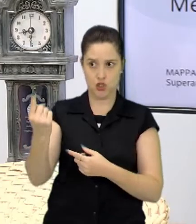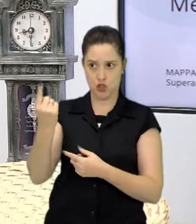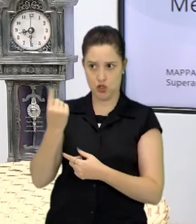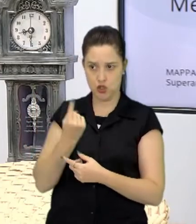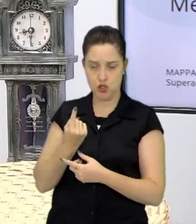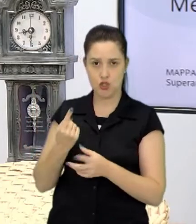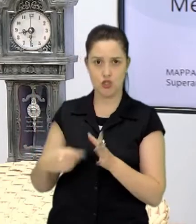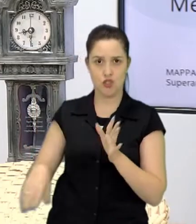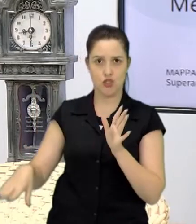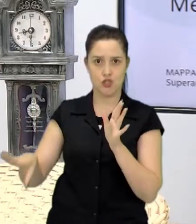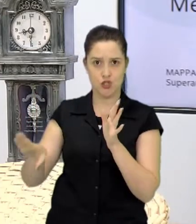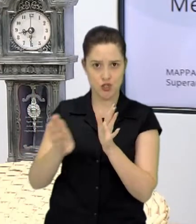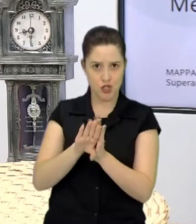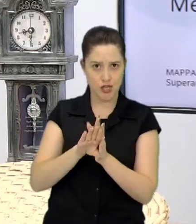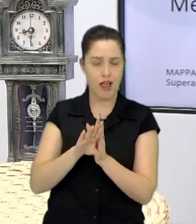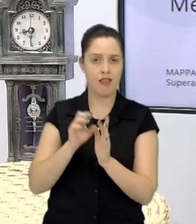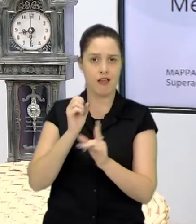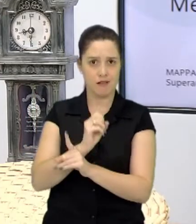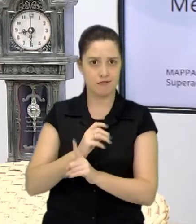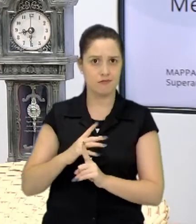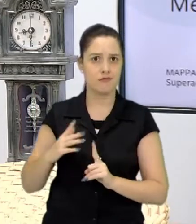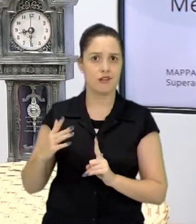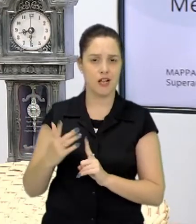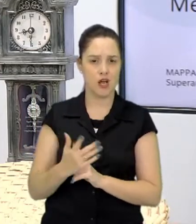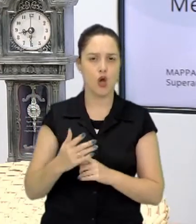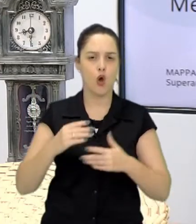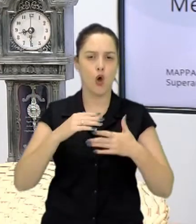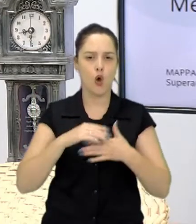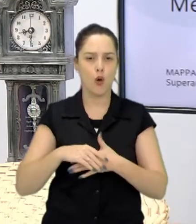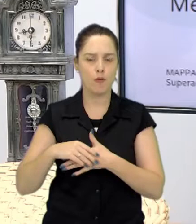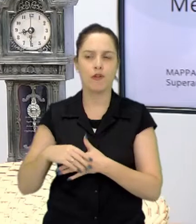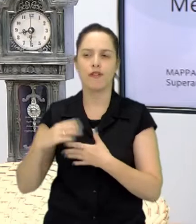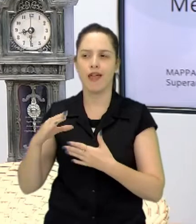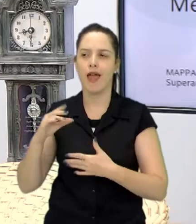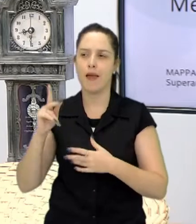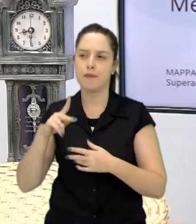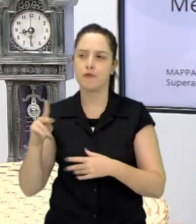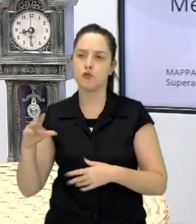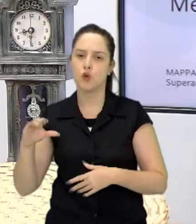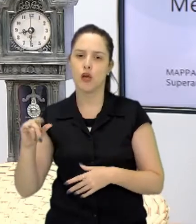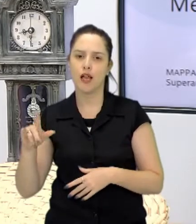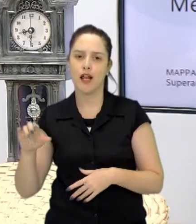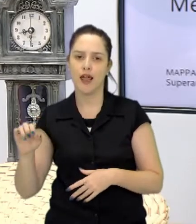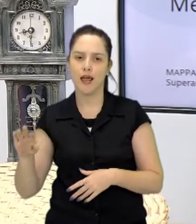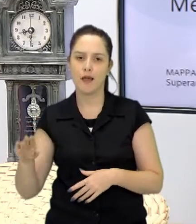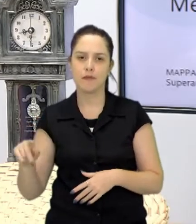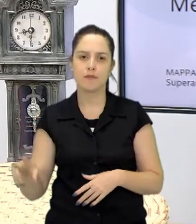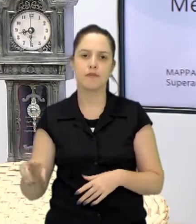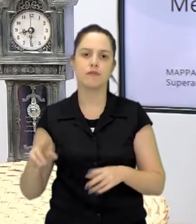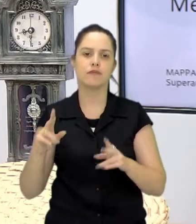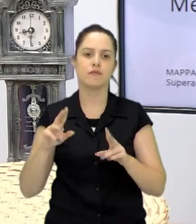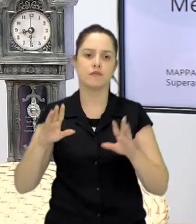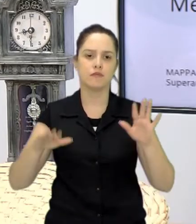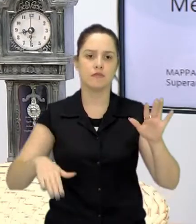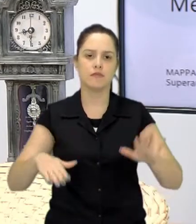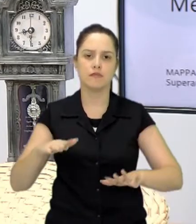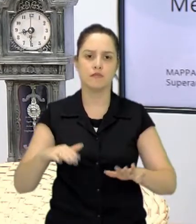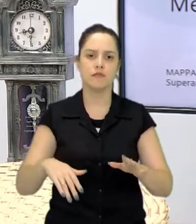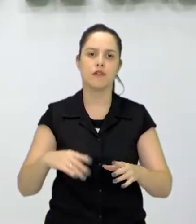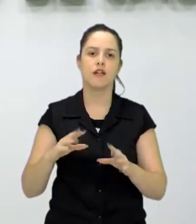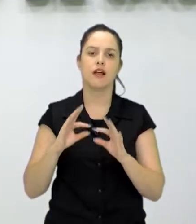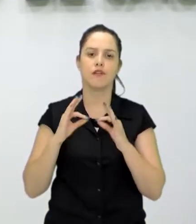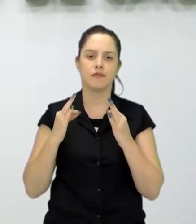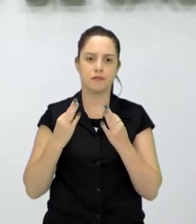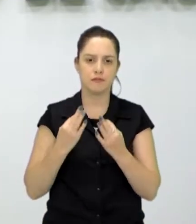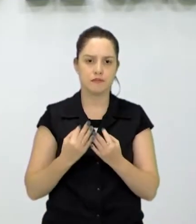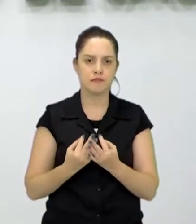bem aceitos na sociedade, mas nós temos exemplos, né, professor Kleber, de imigrantes que sofrem a xenofobia, né? Sim, a